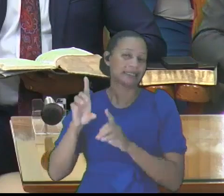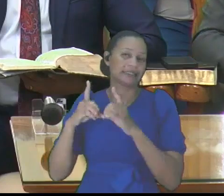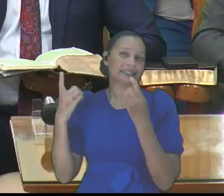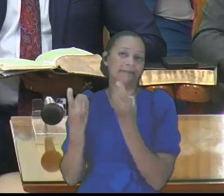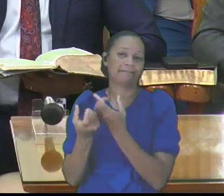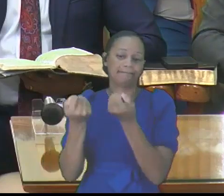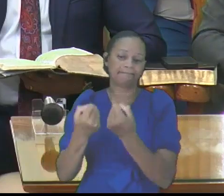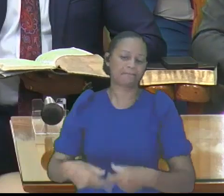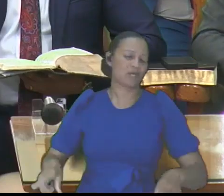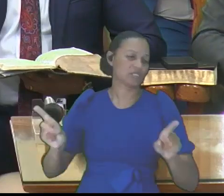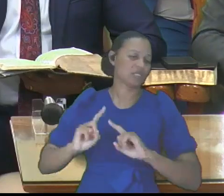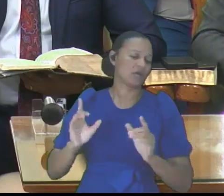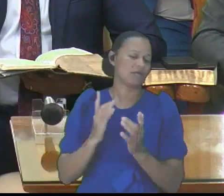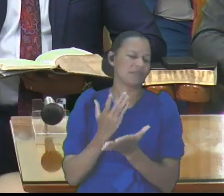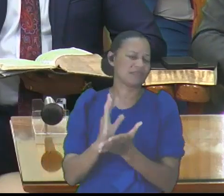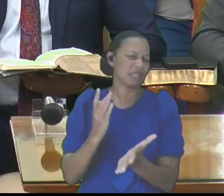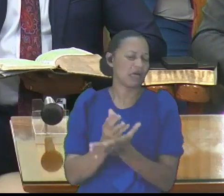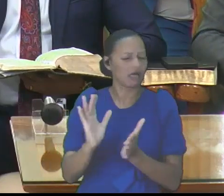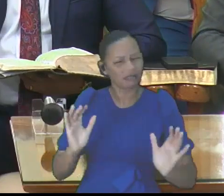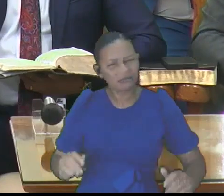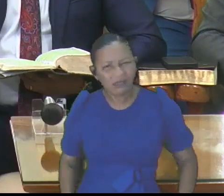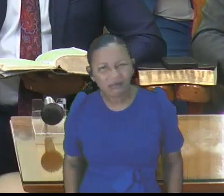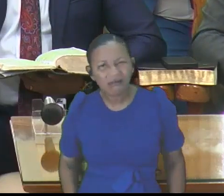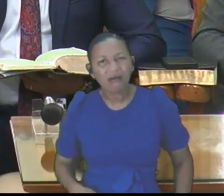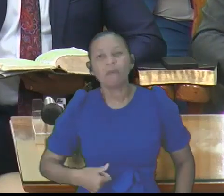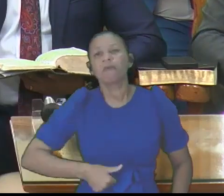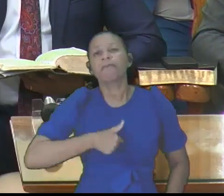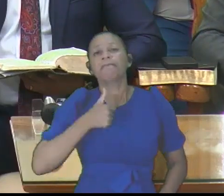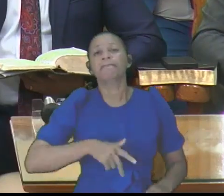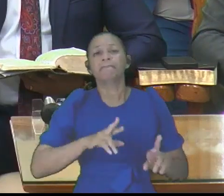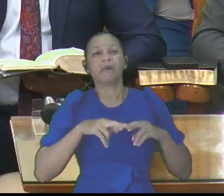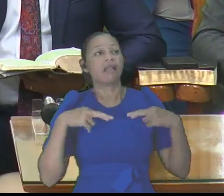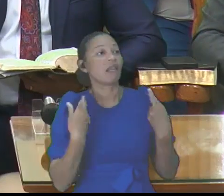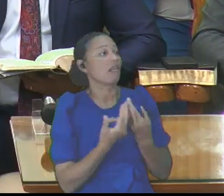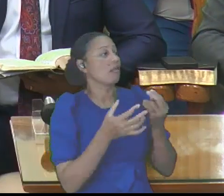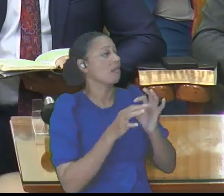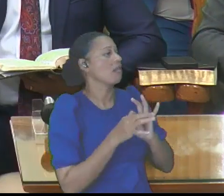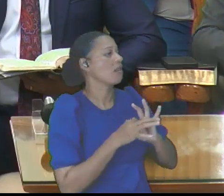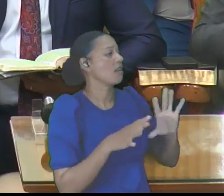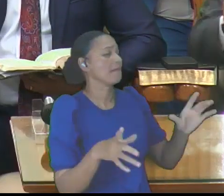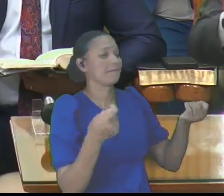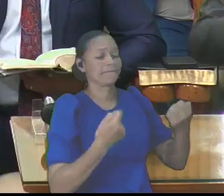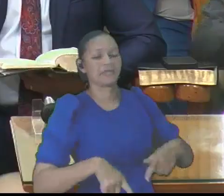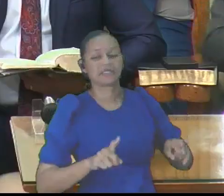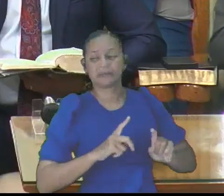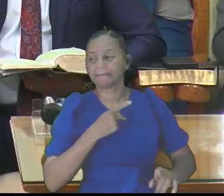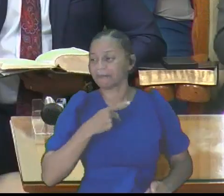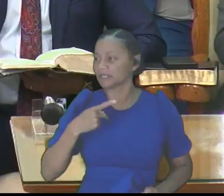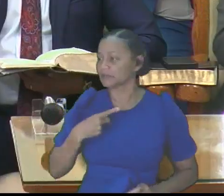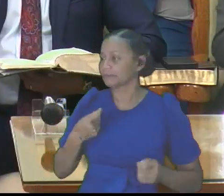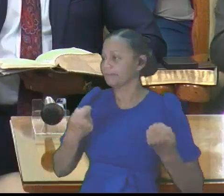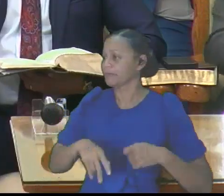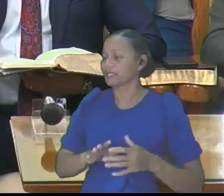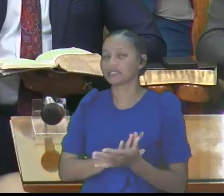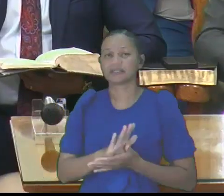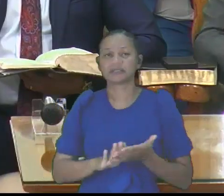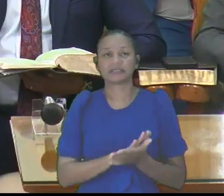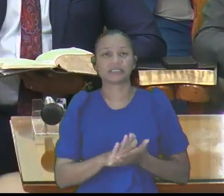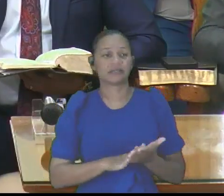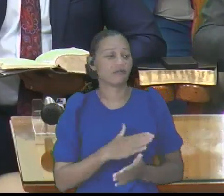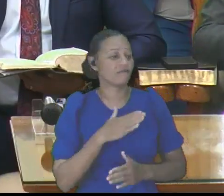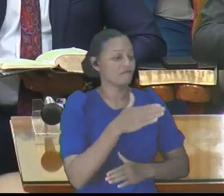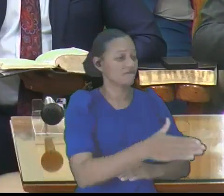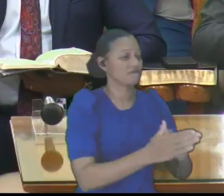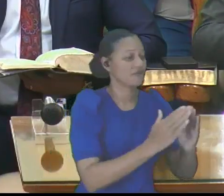não precisamos nada disso. Primeiro, a gente vai se reunir livremente. Não precisa de pastor, não precisa de nada. Para a semana a gente se reúne na